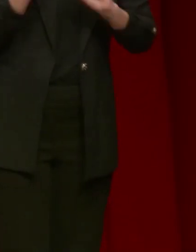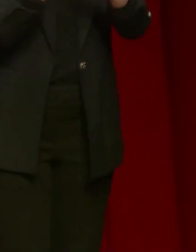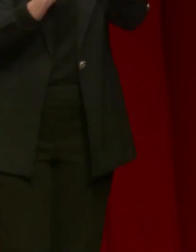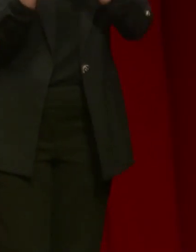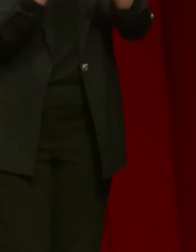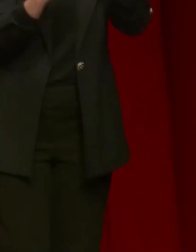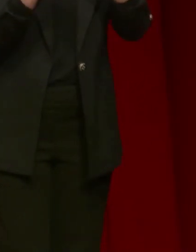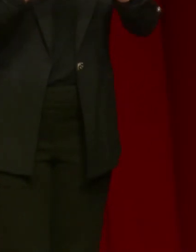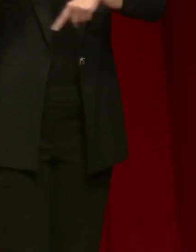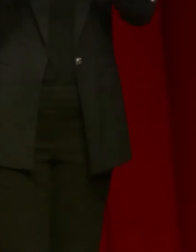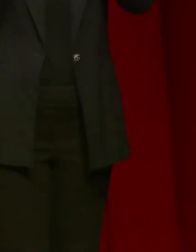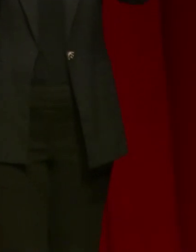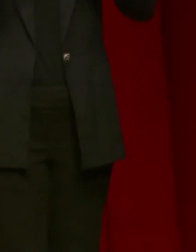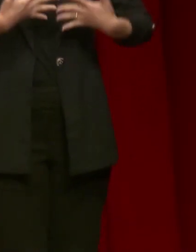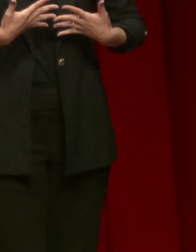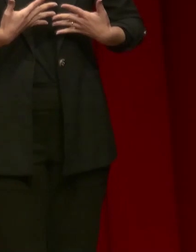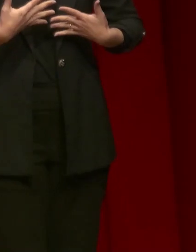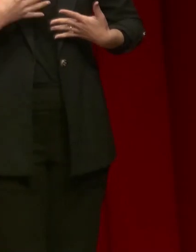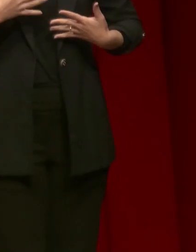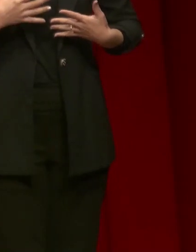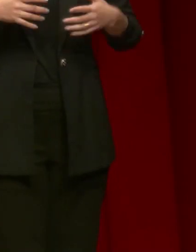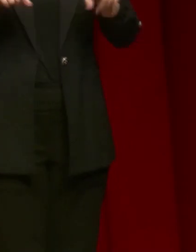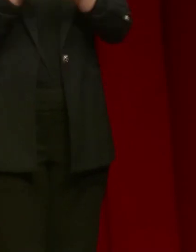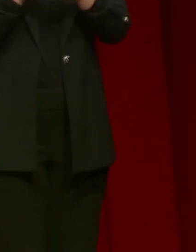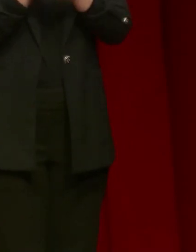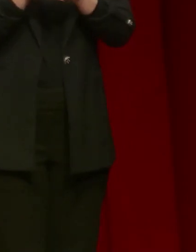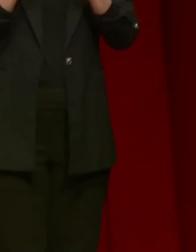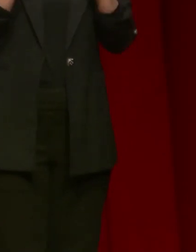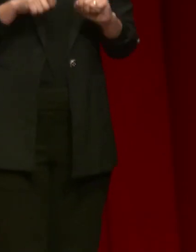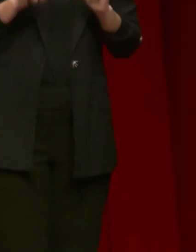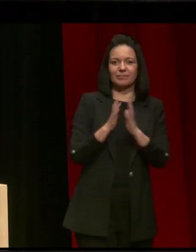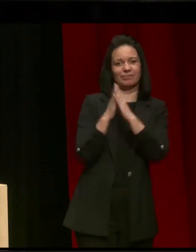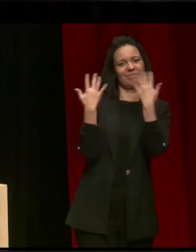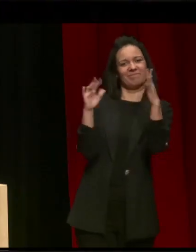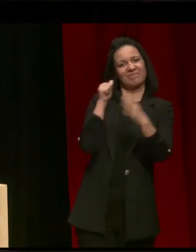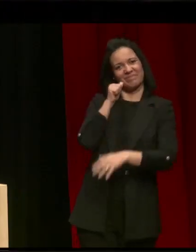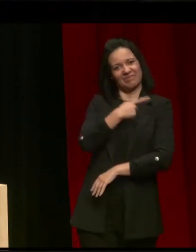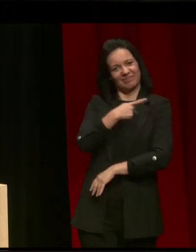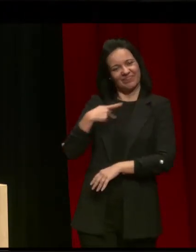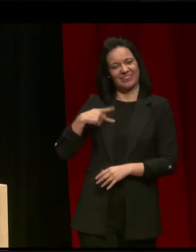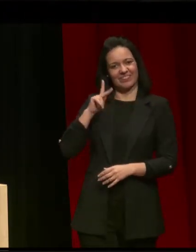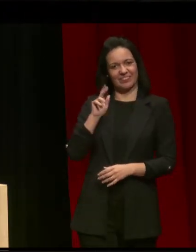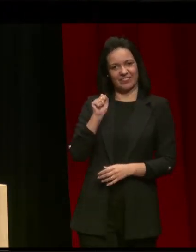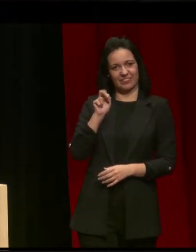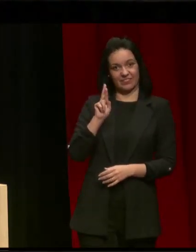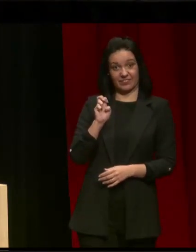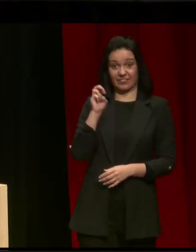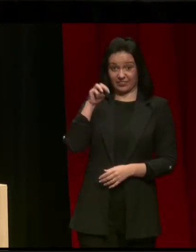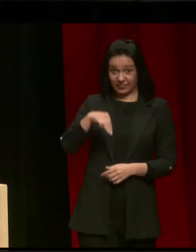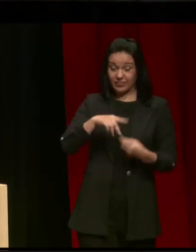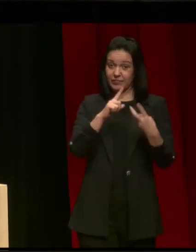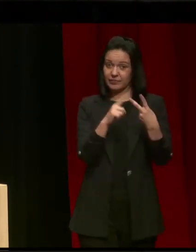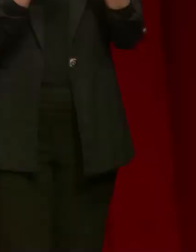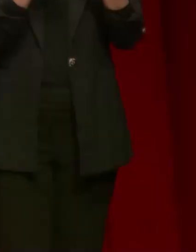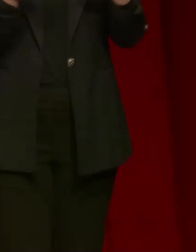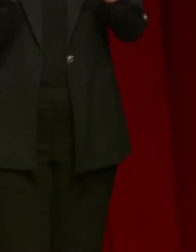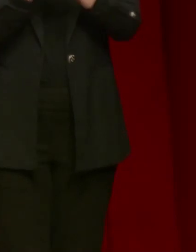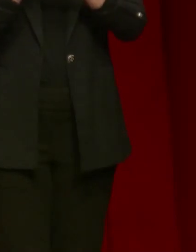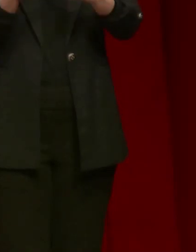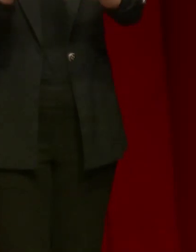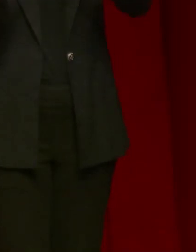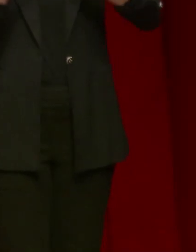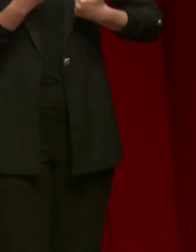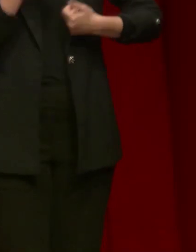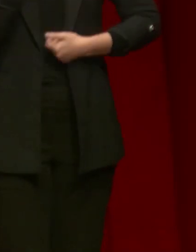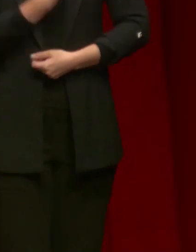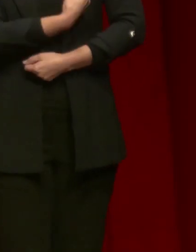a gente faz a descrição deles. Kari Janaína, nossa pastora, uma salva de palmas para ela. E também o nosso convidado, que vai